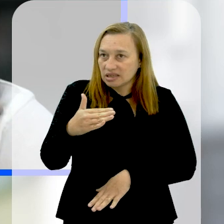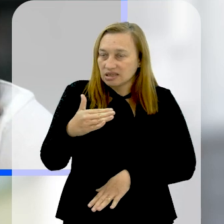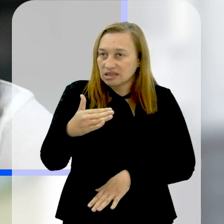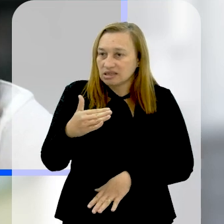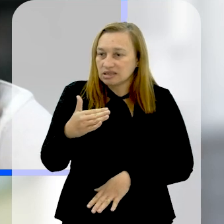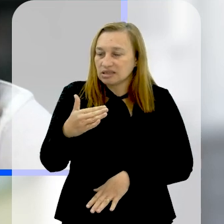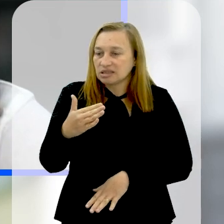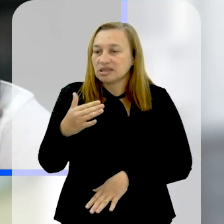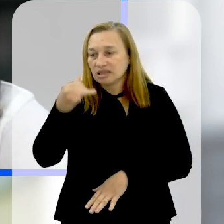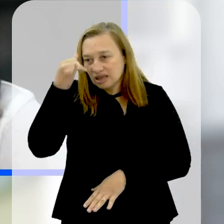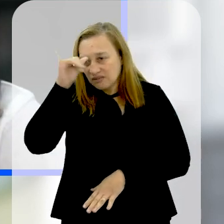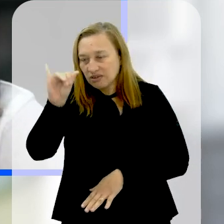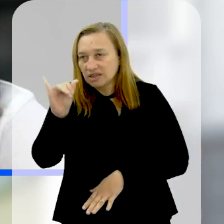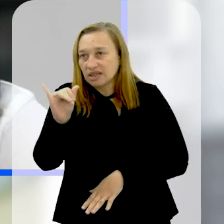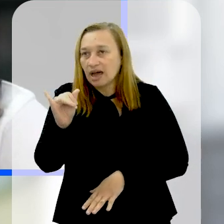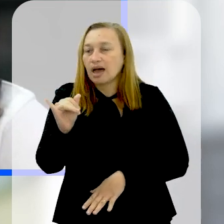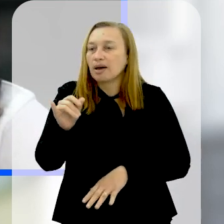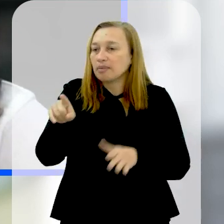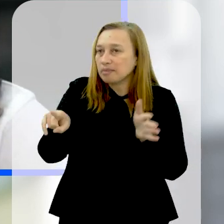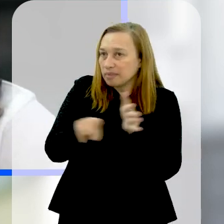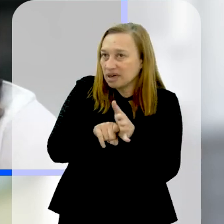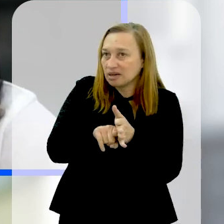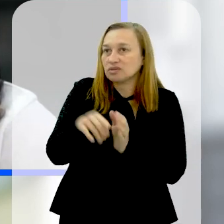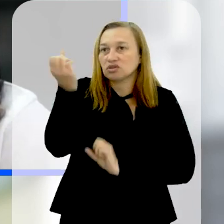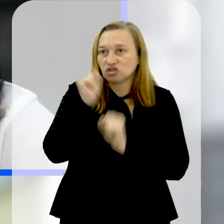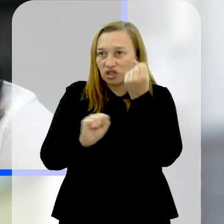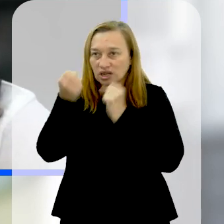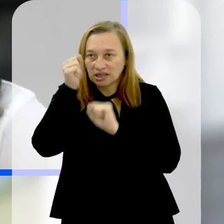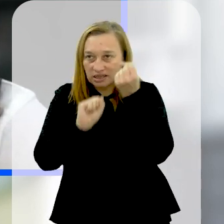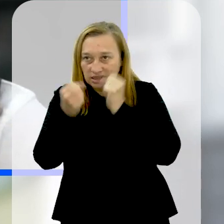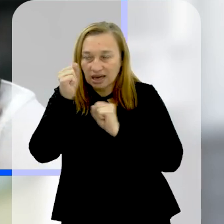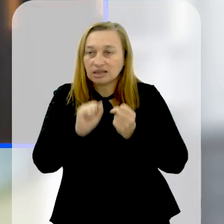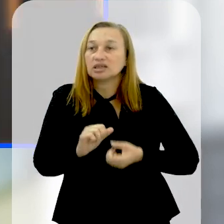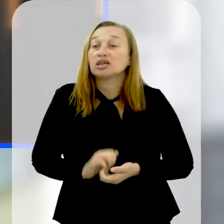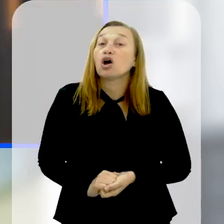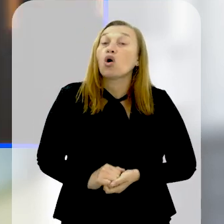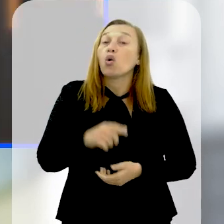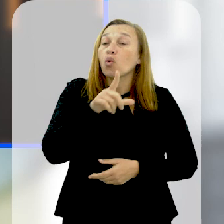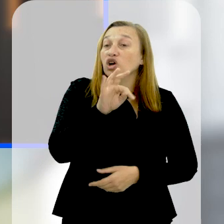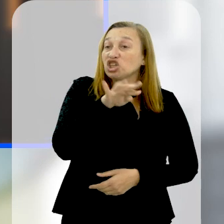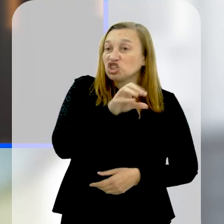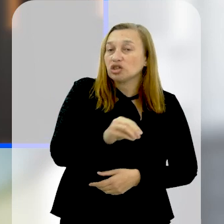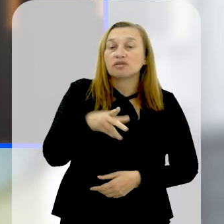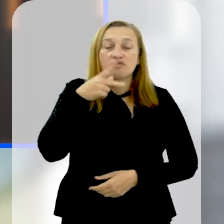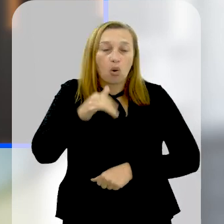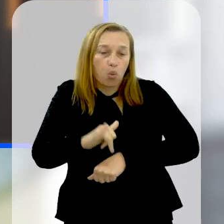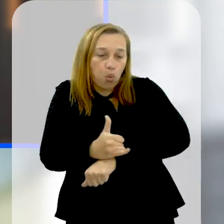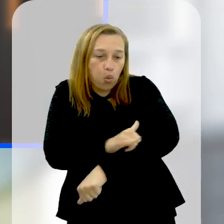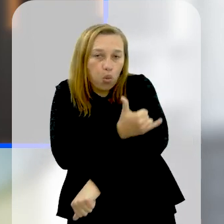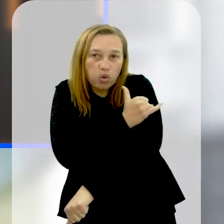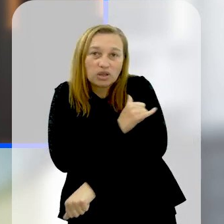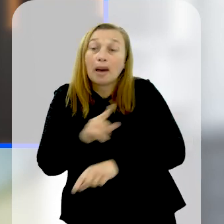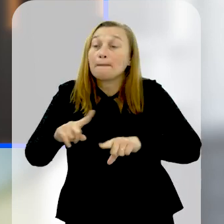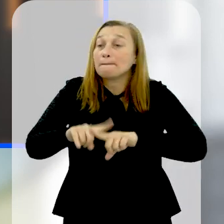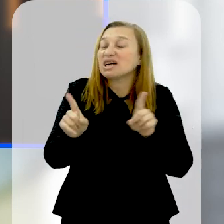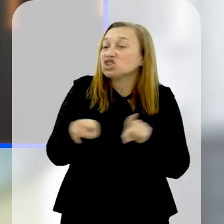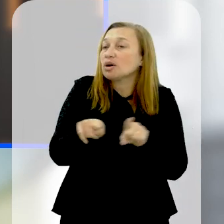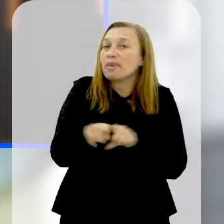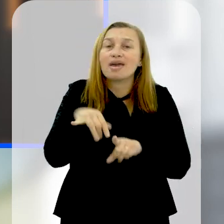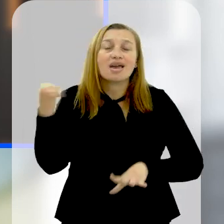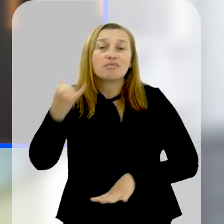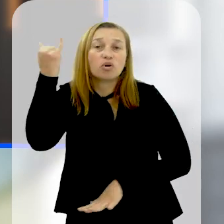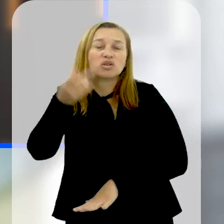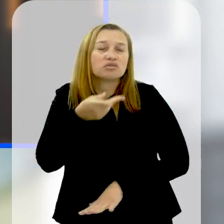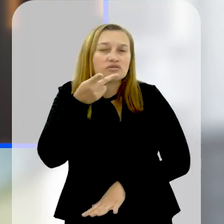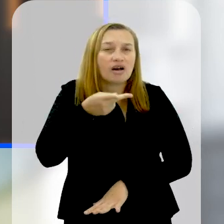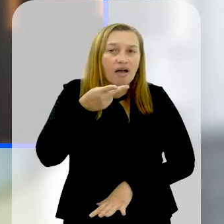esses hábitos um pouquinho. E, Alexia, o Cristiano falou sobre a questão da obesidade, mas também